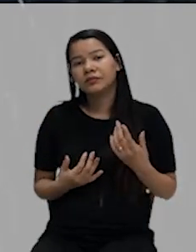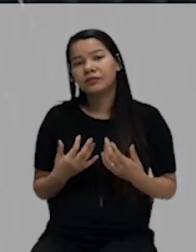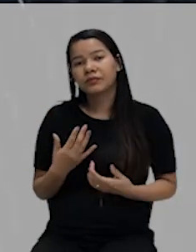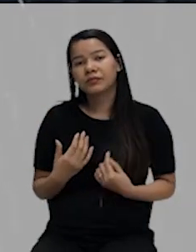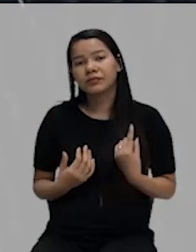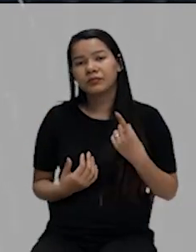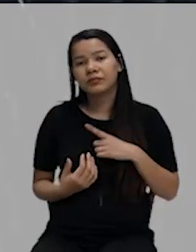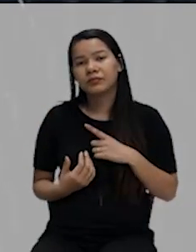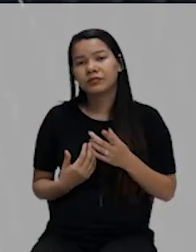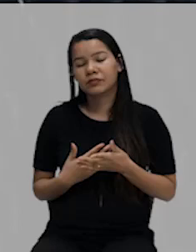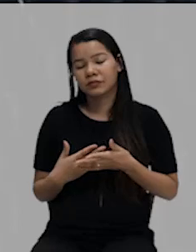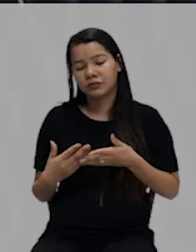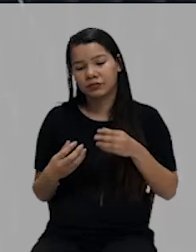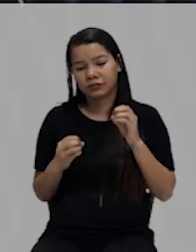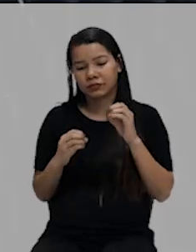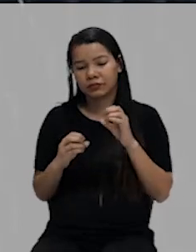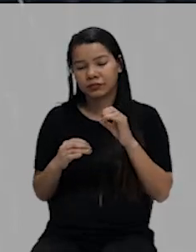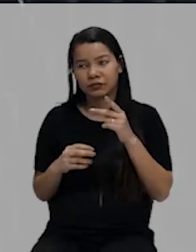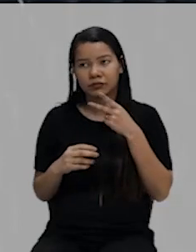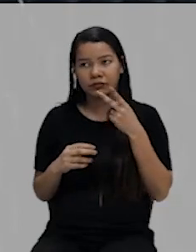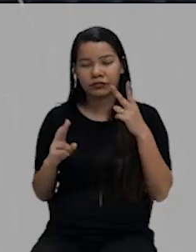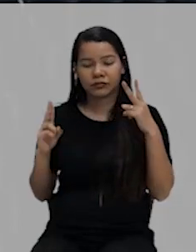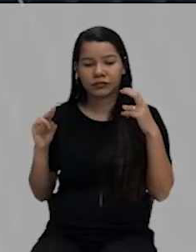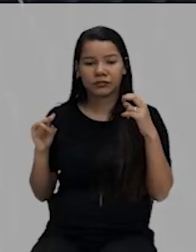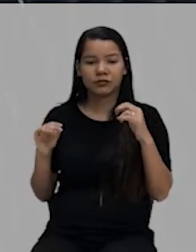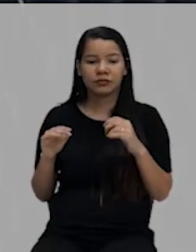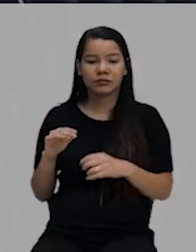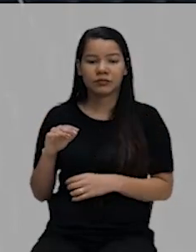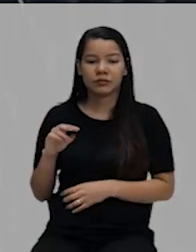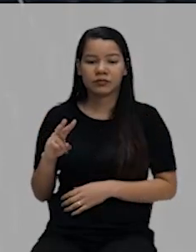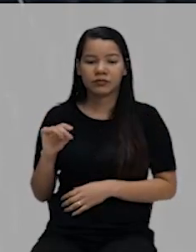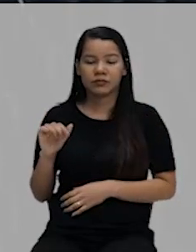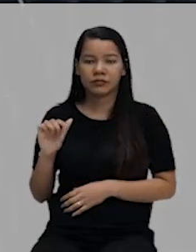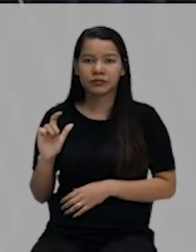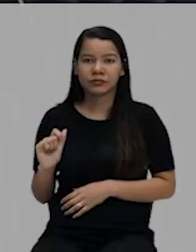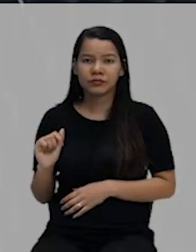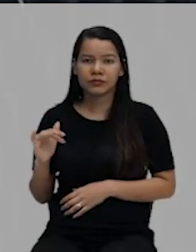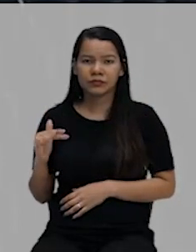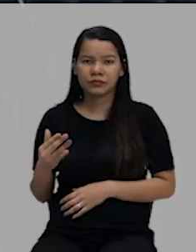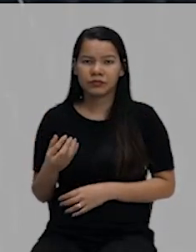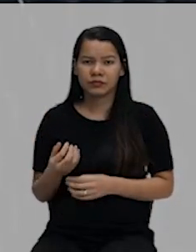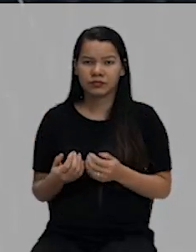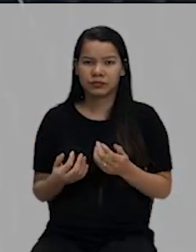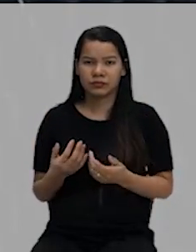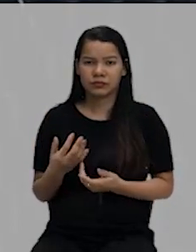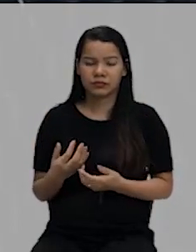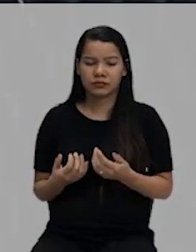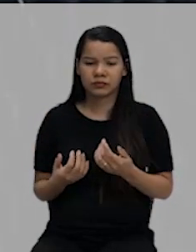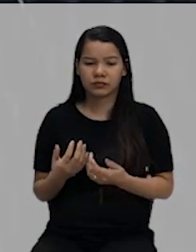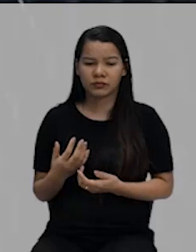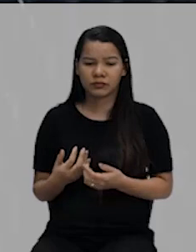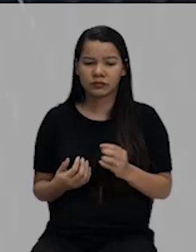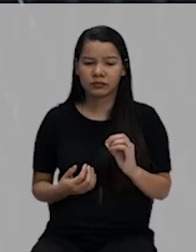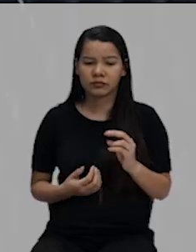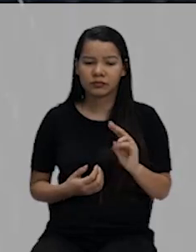da vela. Então, aquela chama, né, aquela luminosidade é porque está